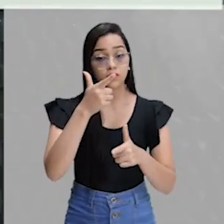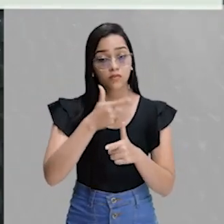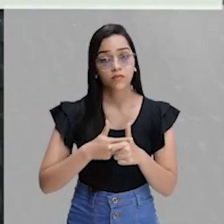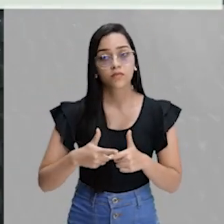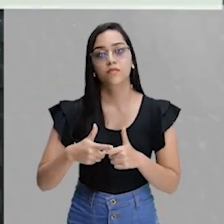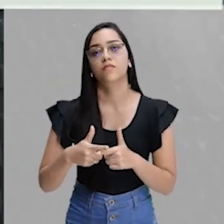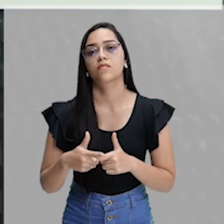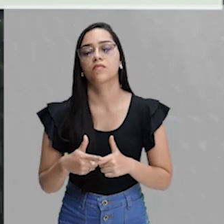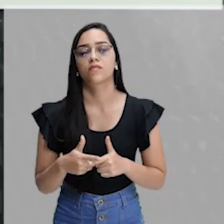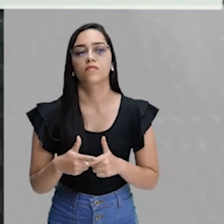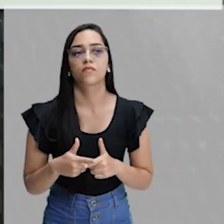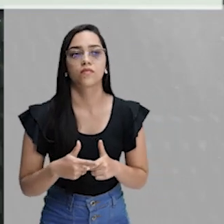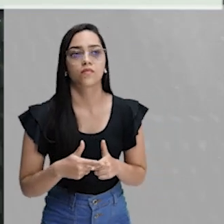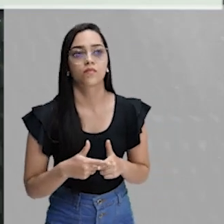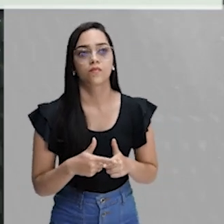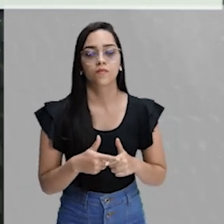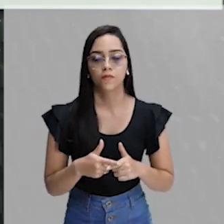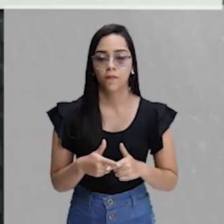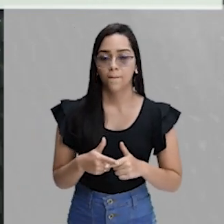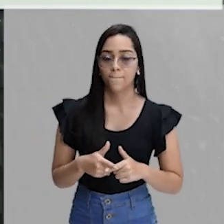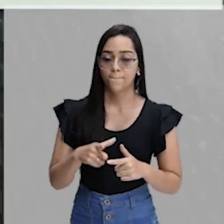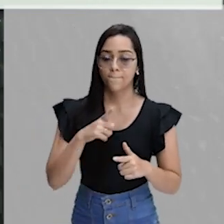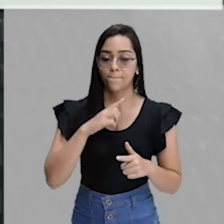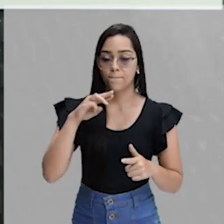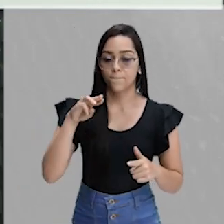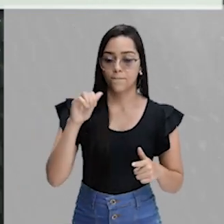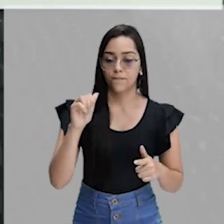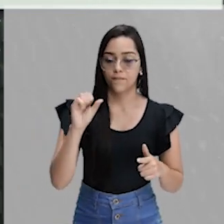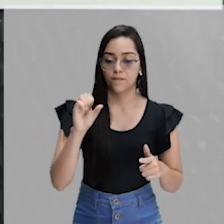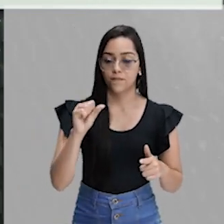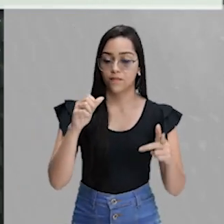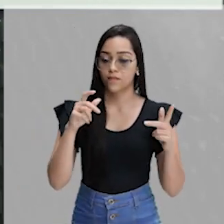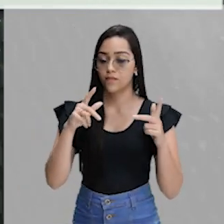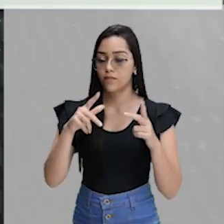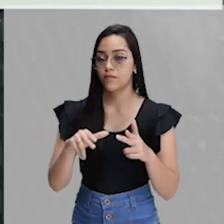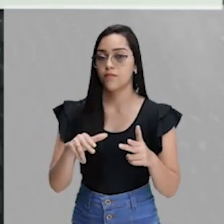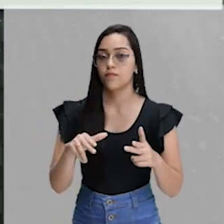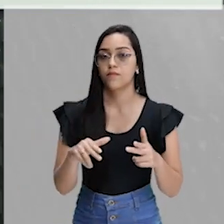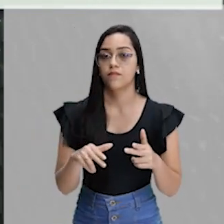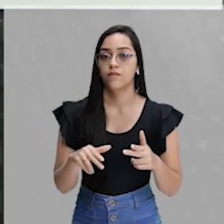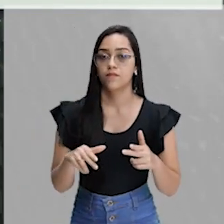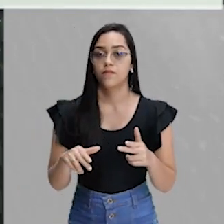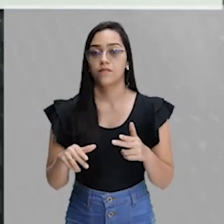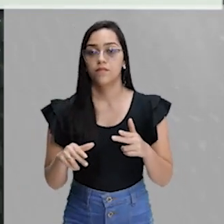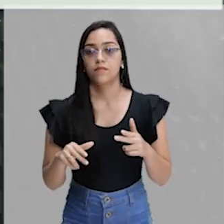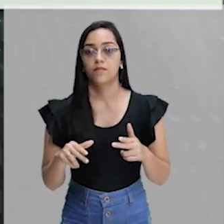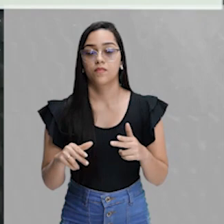dividindo, né? Então, massa vai ser igual